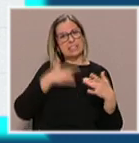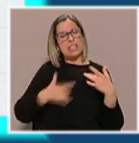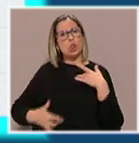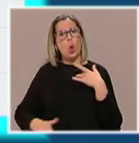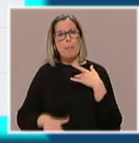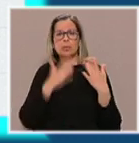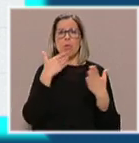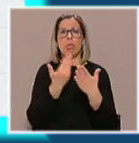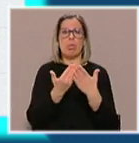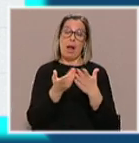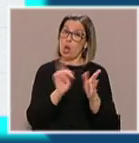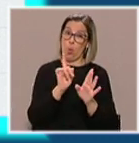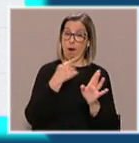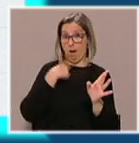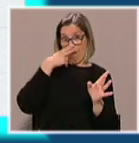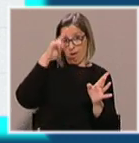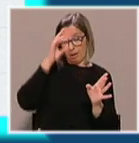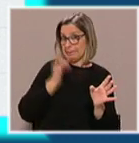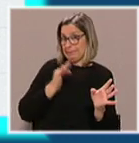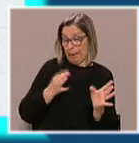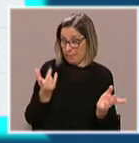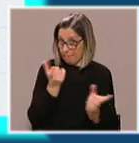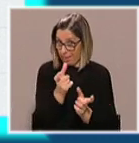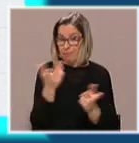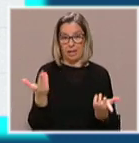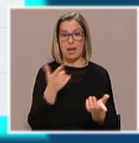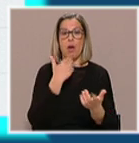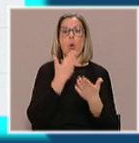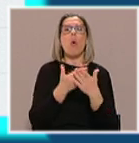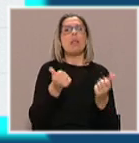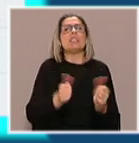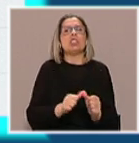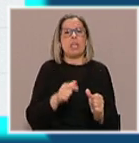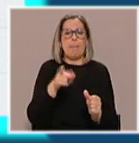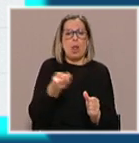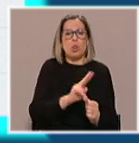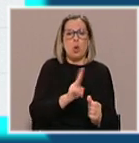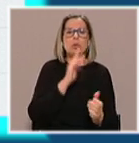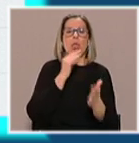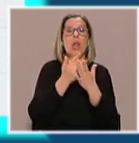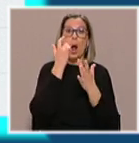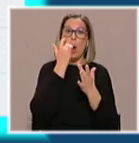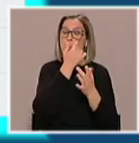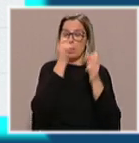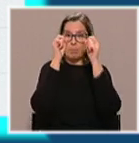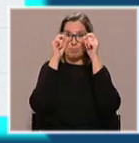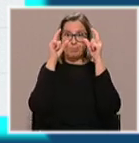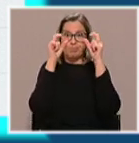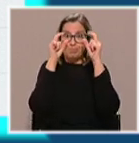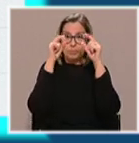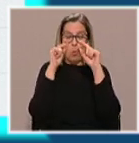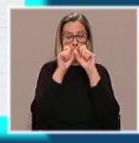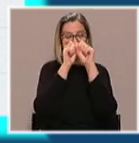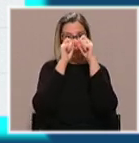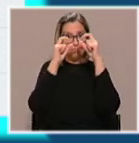estimula a dilatação das pupilas? A dilatação das pupilas vai nos permitir aumentar o nosso foco, o nosso ângulo de visão.